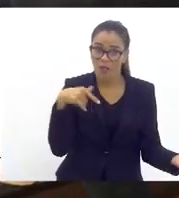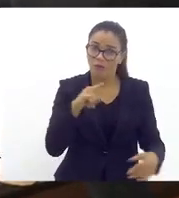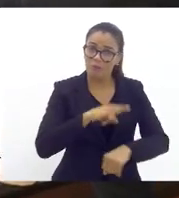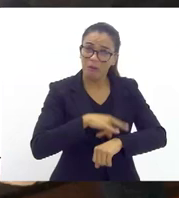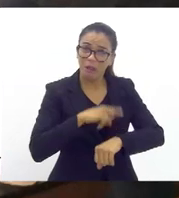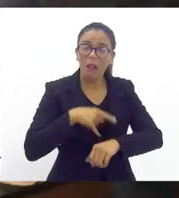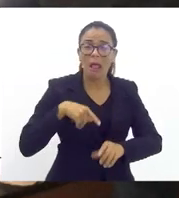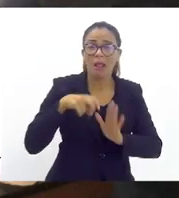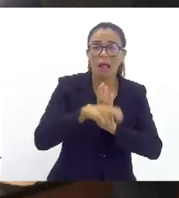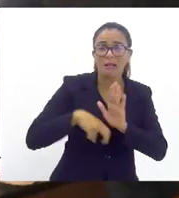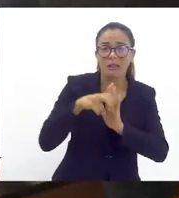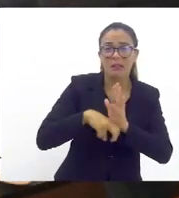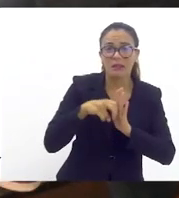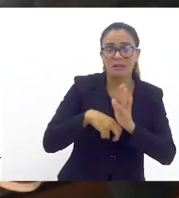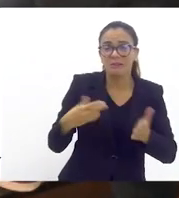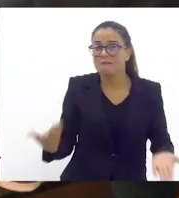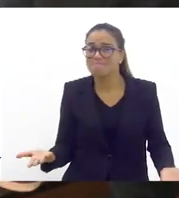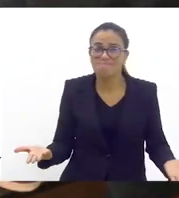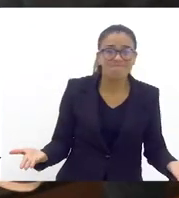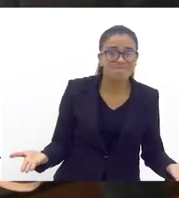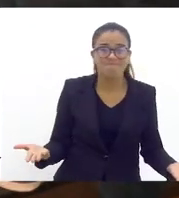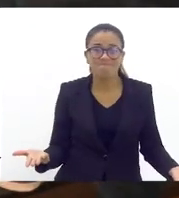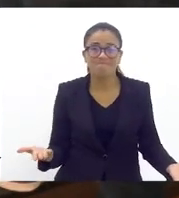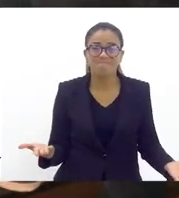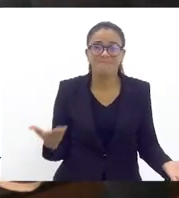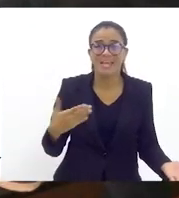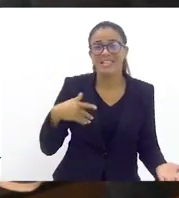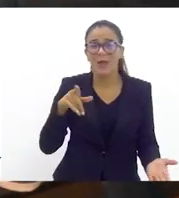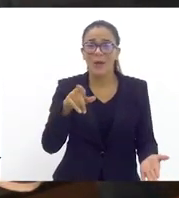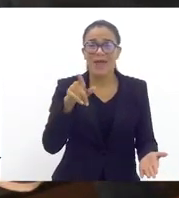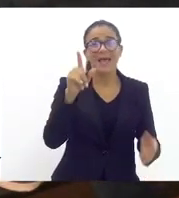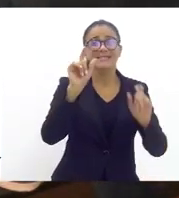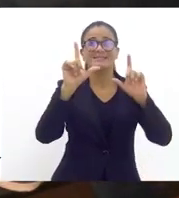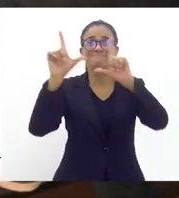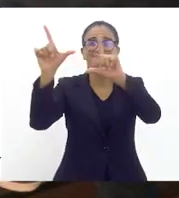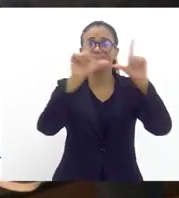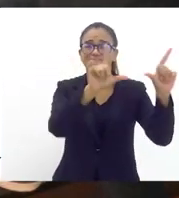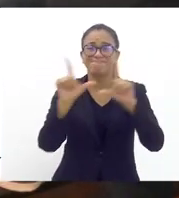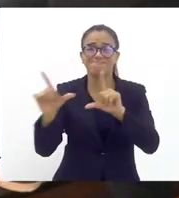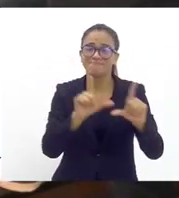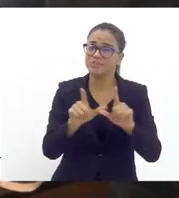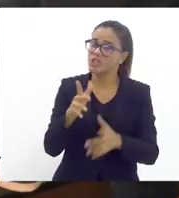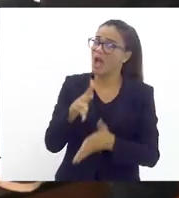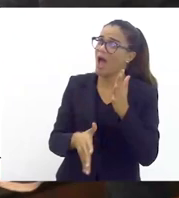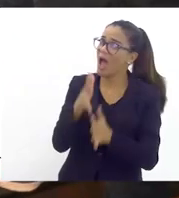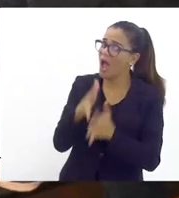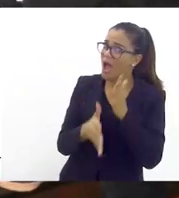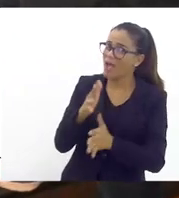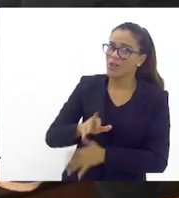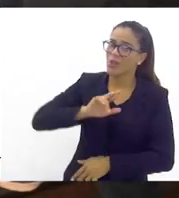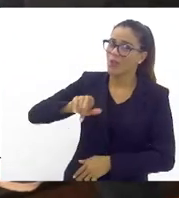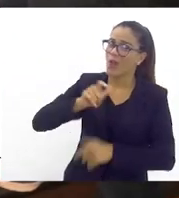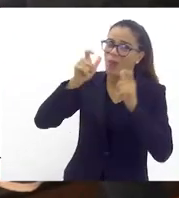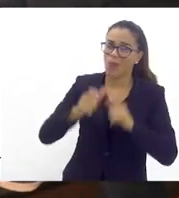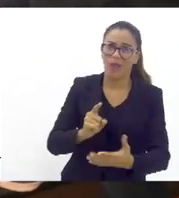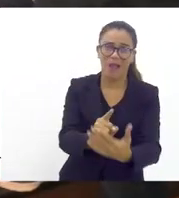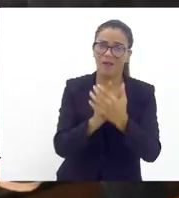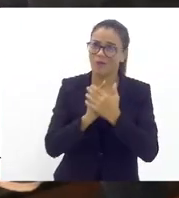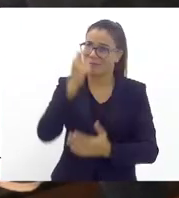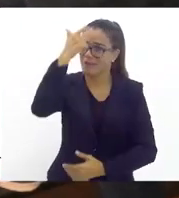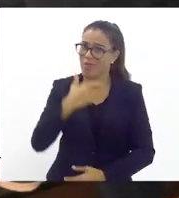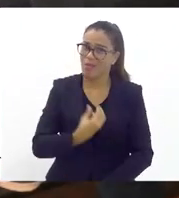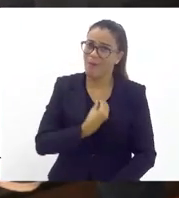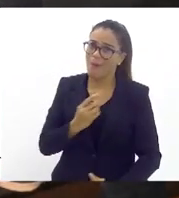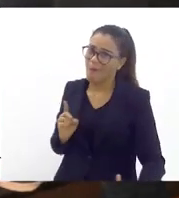de um cadeirante. Então, essa sinalização dos banheiros já está equivocada, é um lugar que não é acolhedor para eu estar